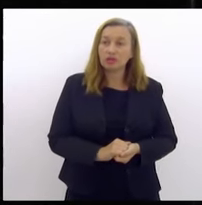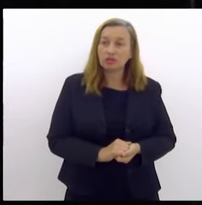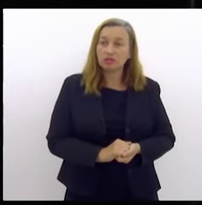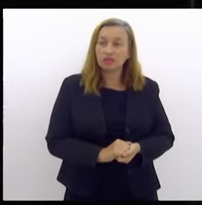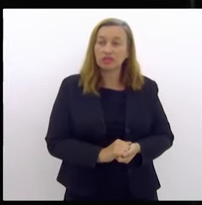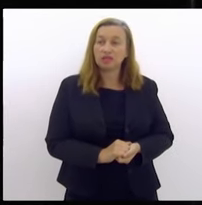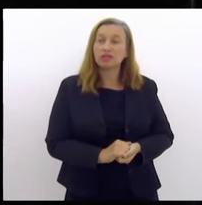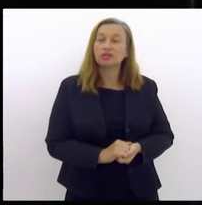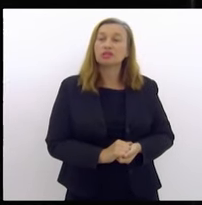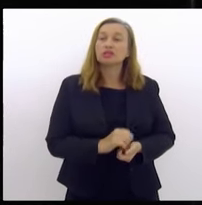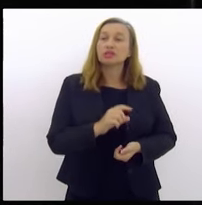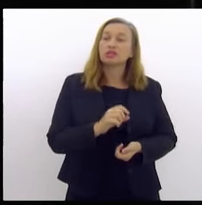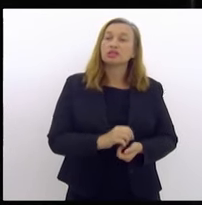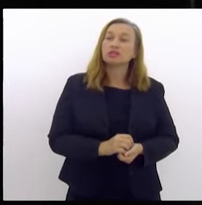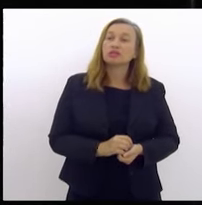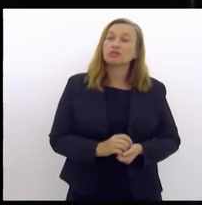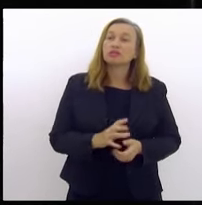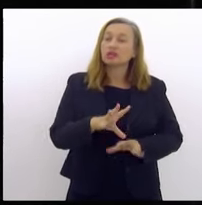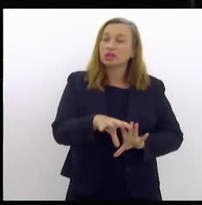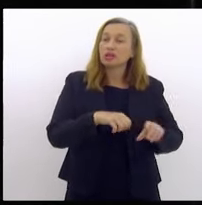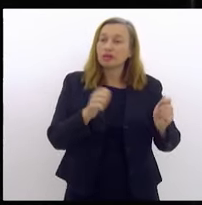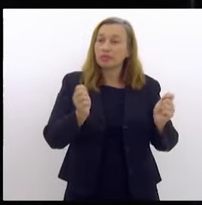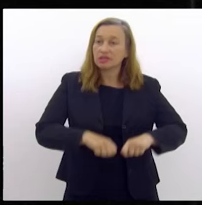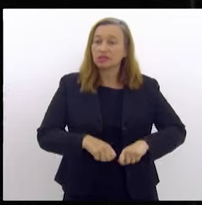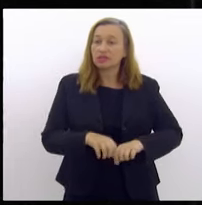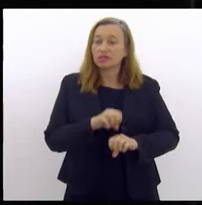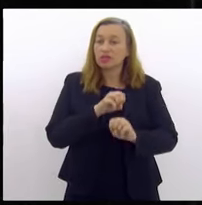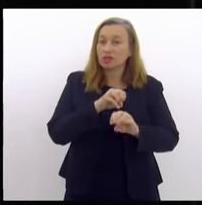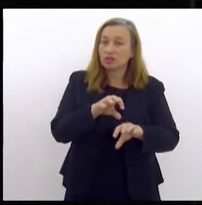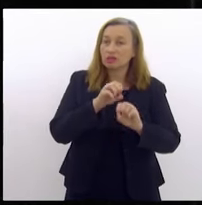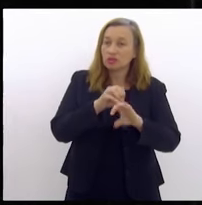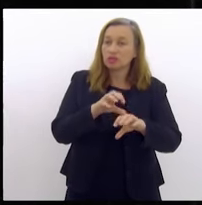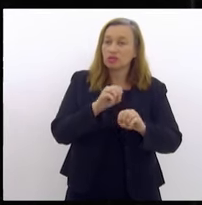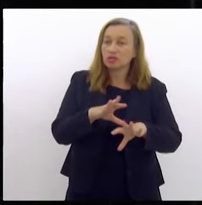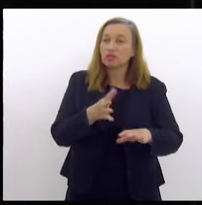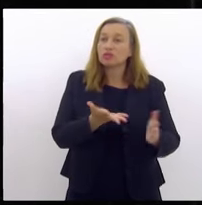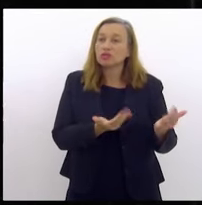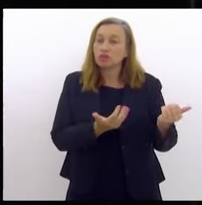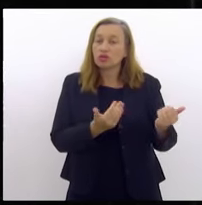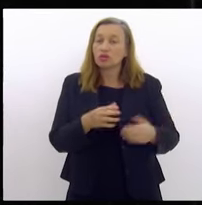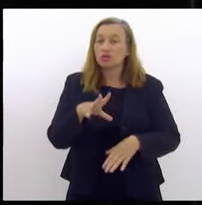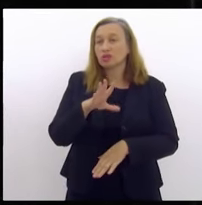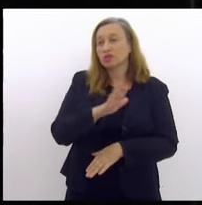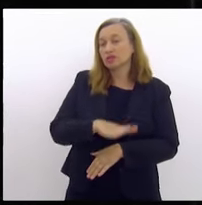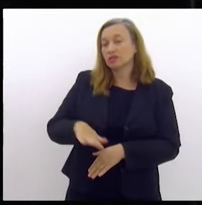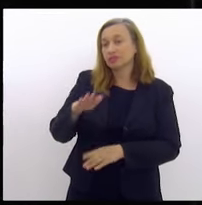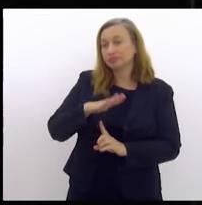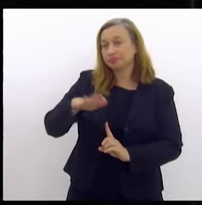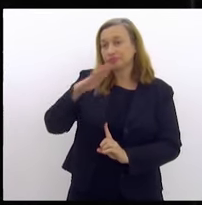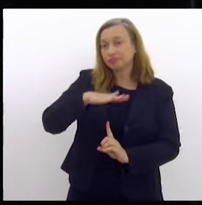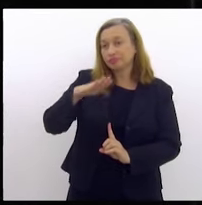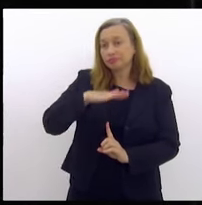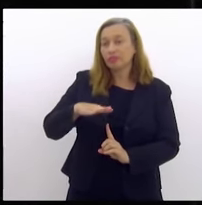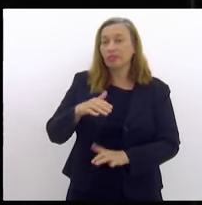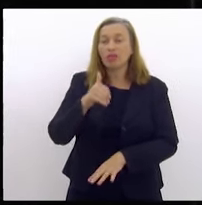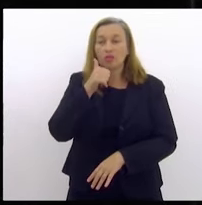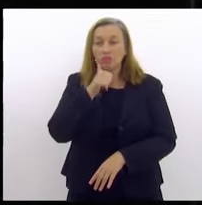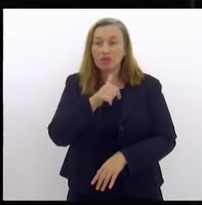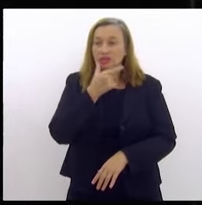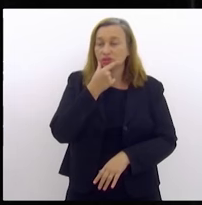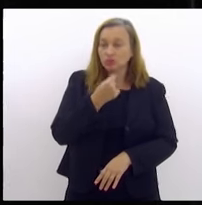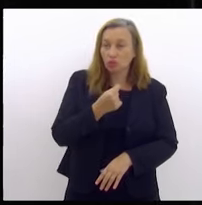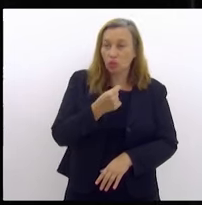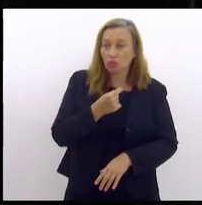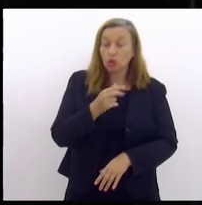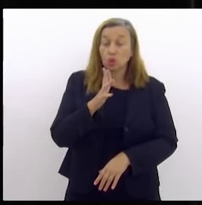Maricá, capacitação, educação de jovens e adultos, fazer com que senhores e senhoras